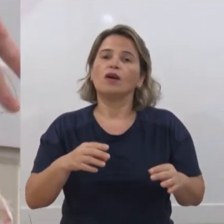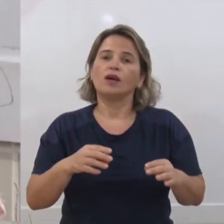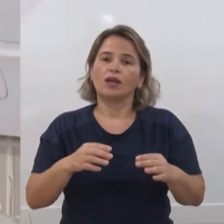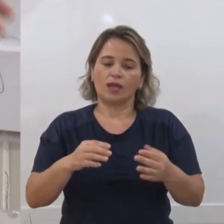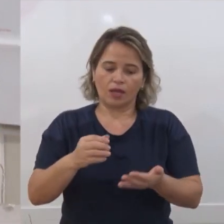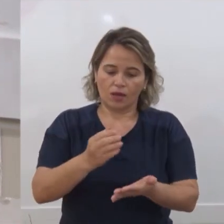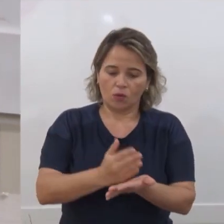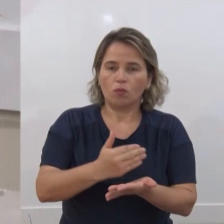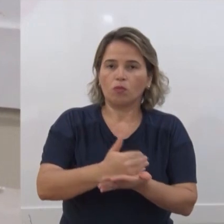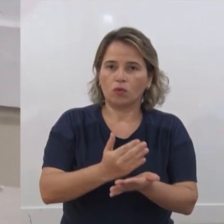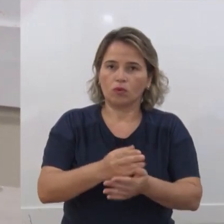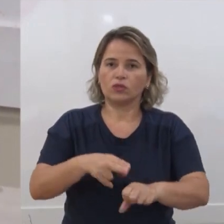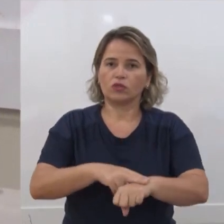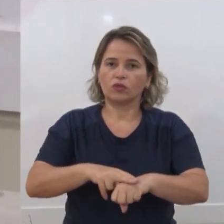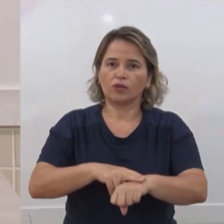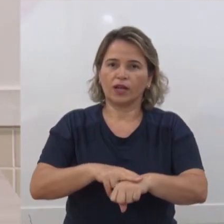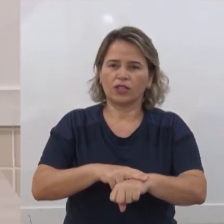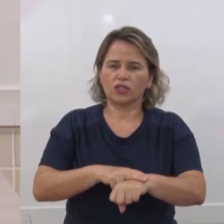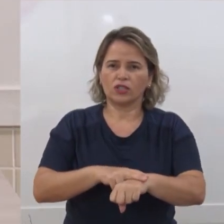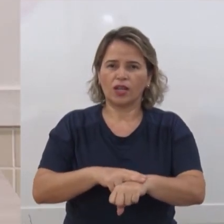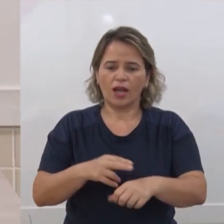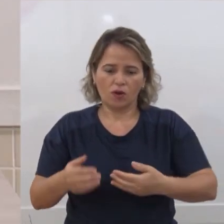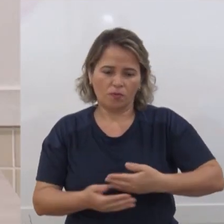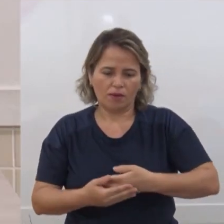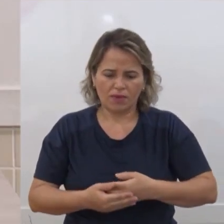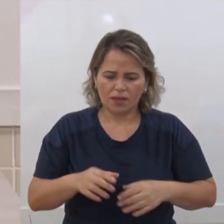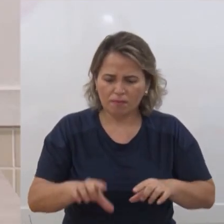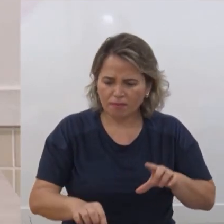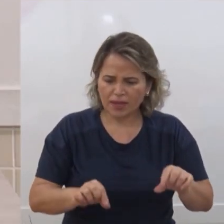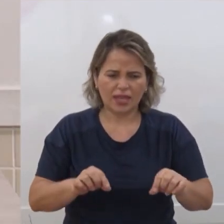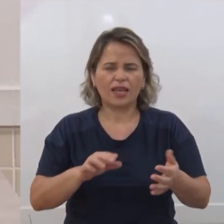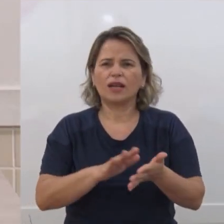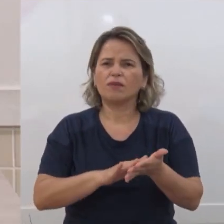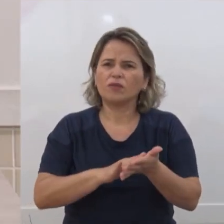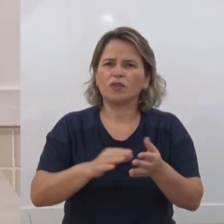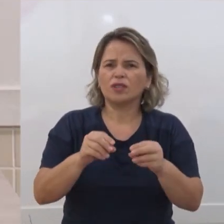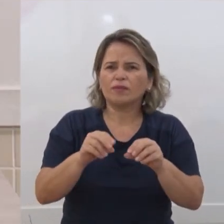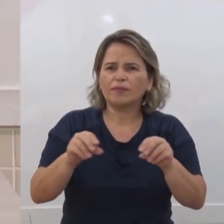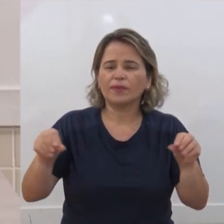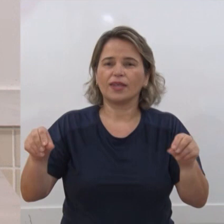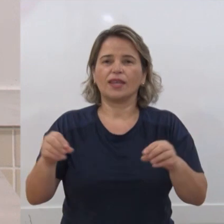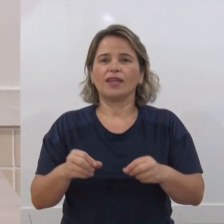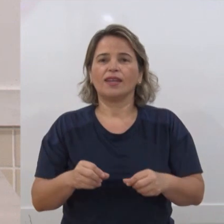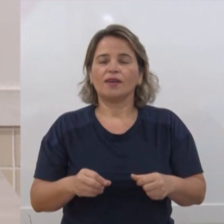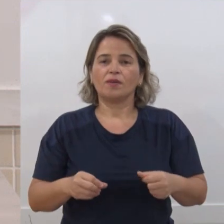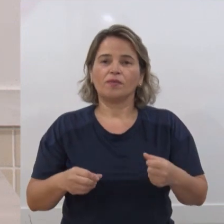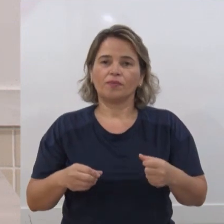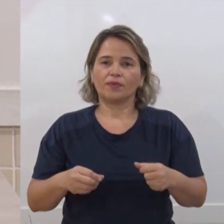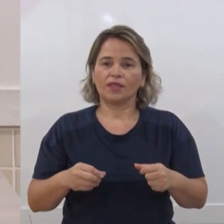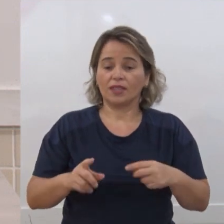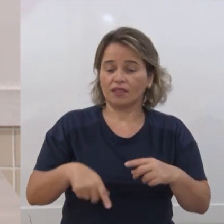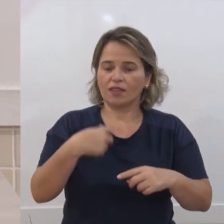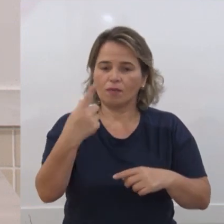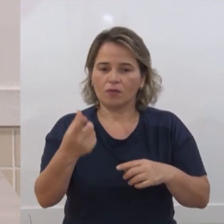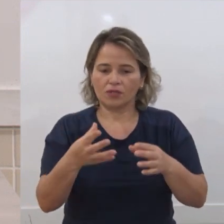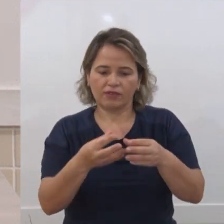Deixa o bebê pegar, deixa ele manusear, tocar para ver que é um pó, que ele vai ficar líquido depois. É